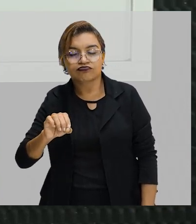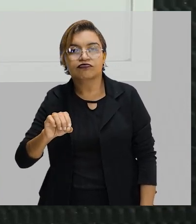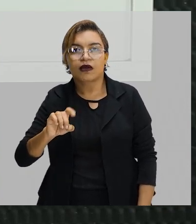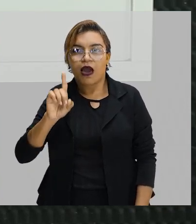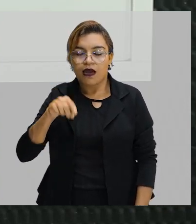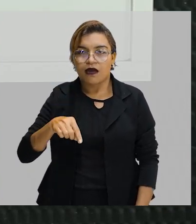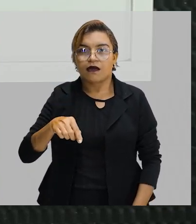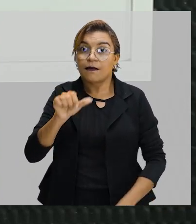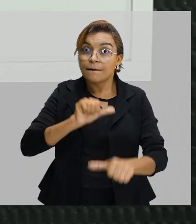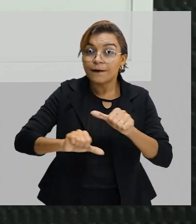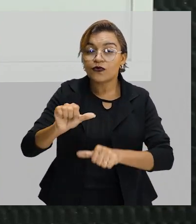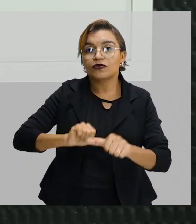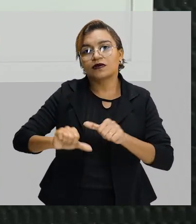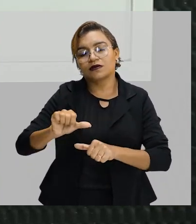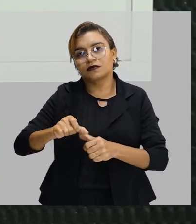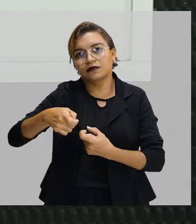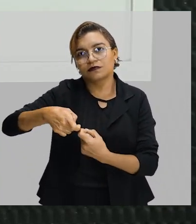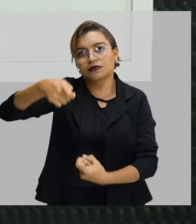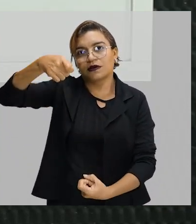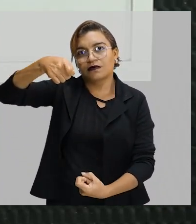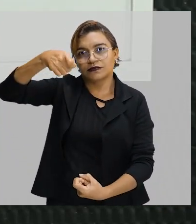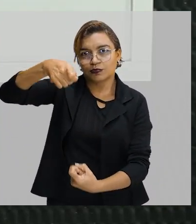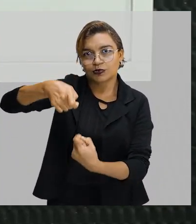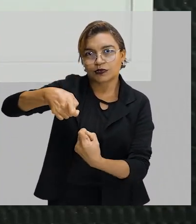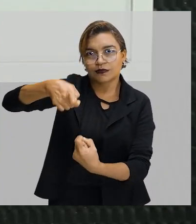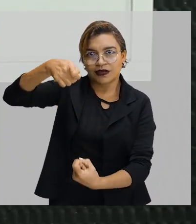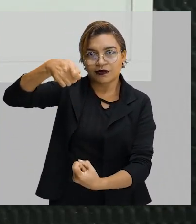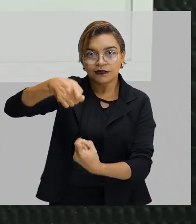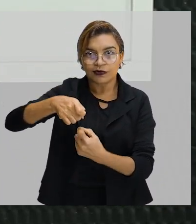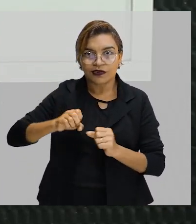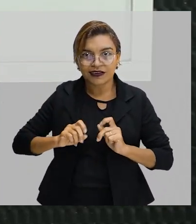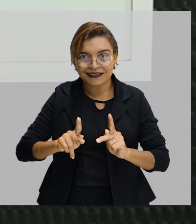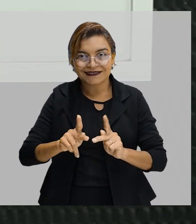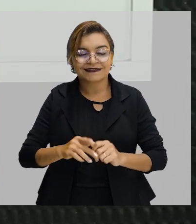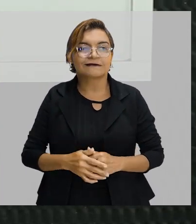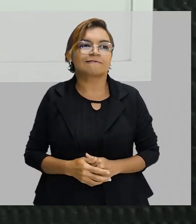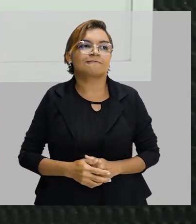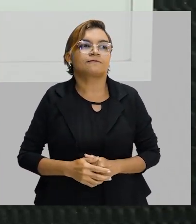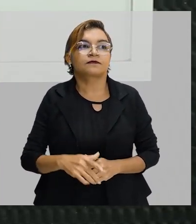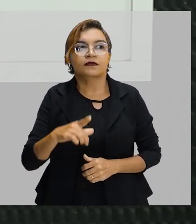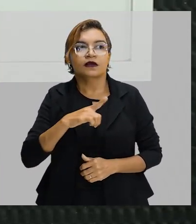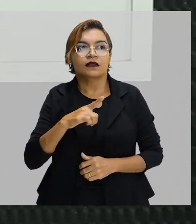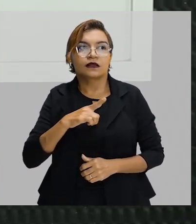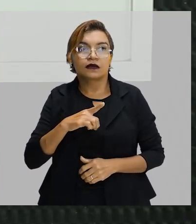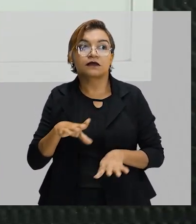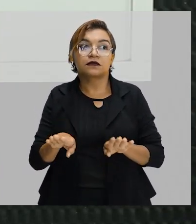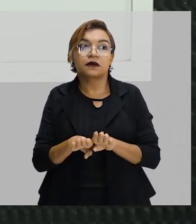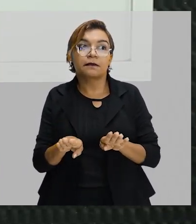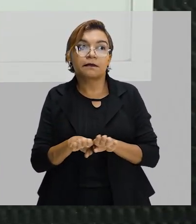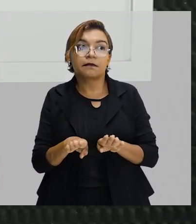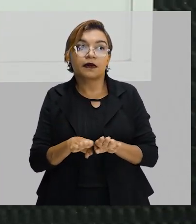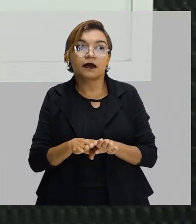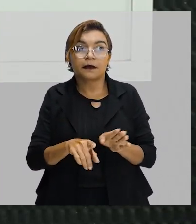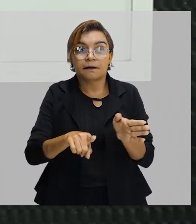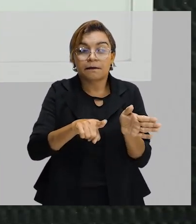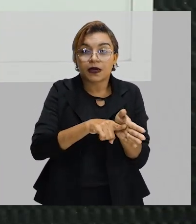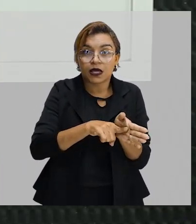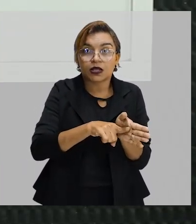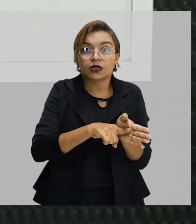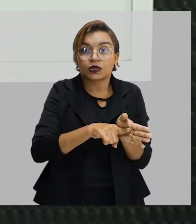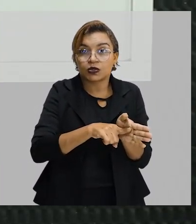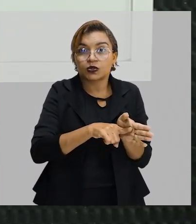o tanto que ela pode aumentar ou o tanto que ela pode diminuir, tá certo? E aqui tem um menusinho, né? Justamente por